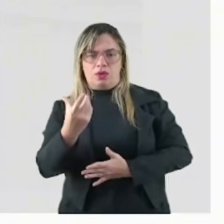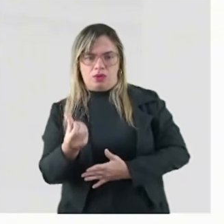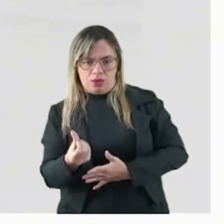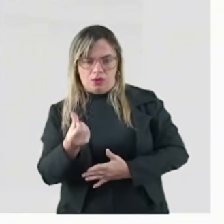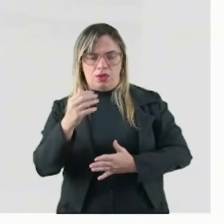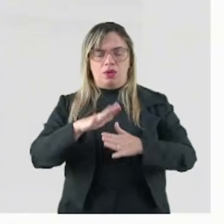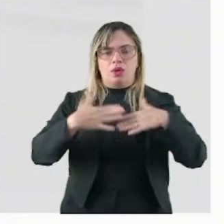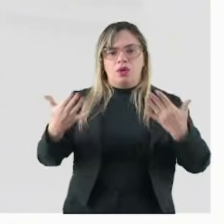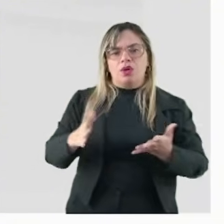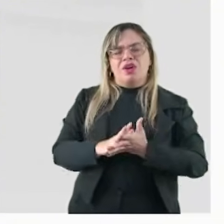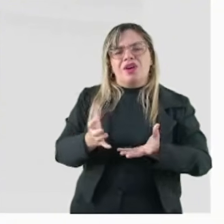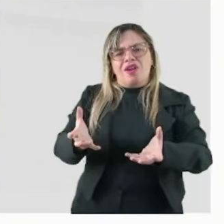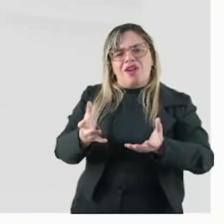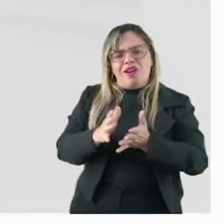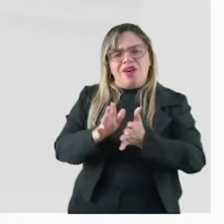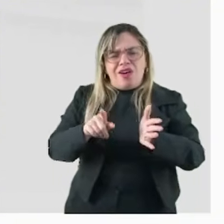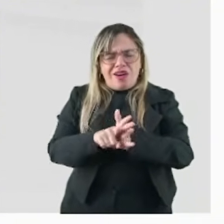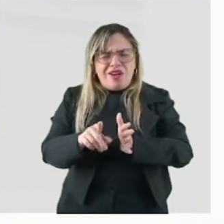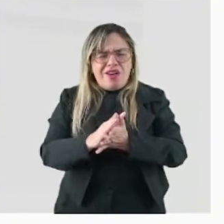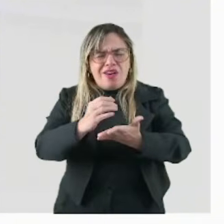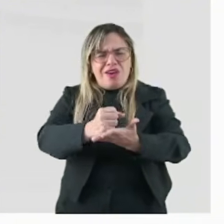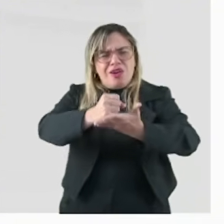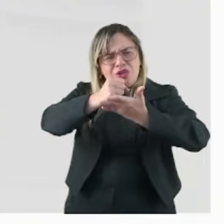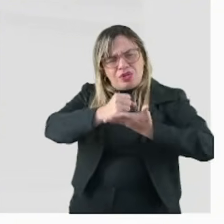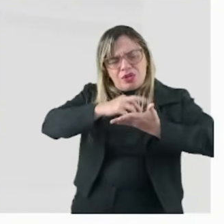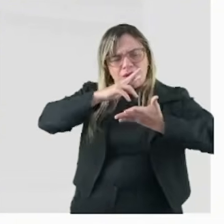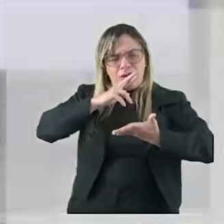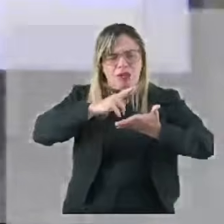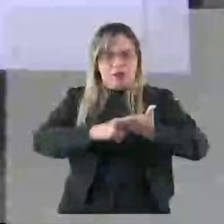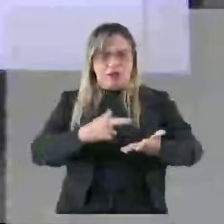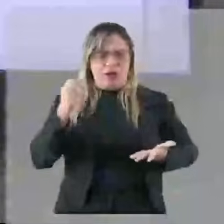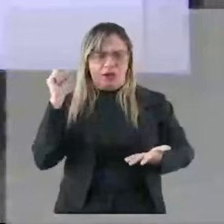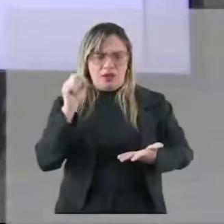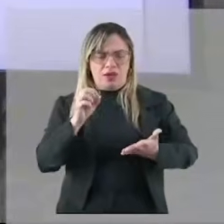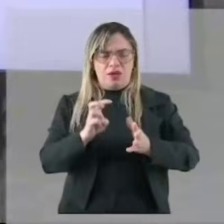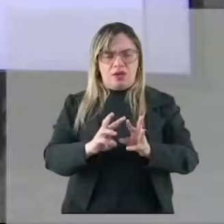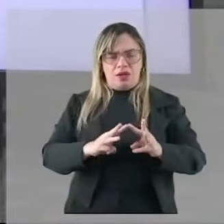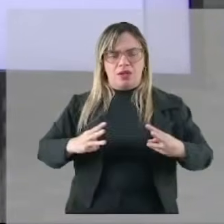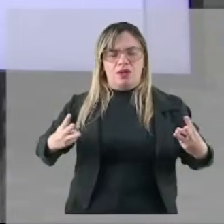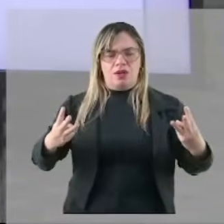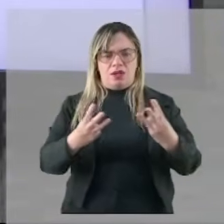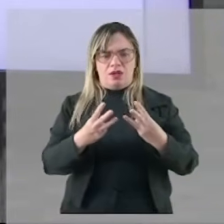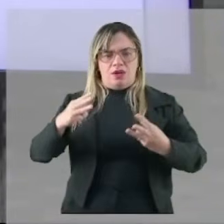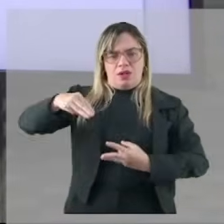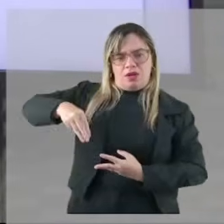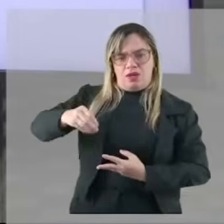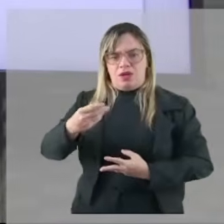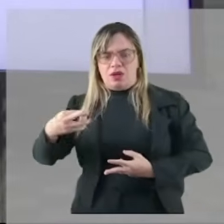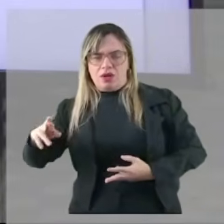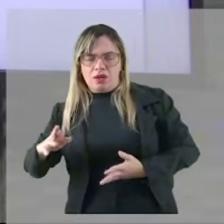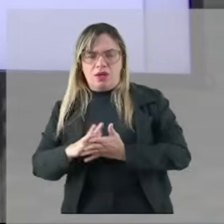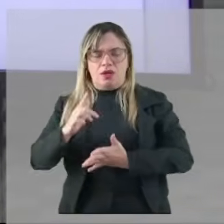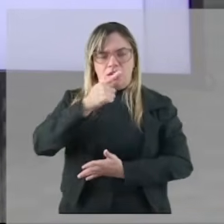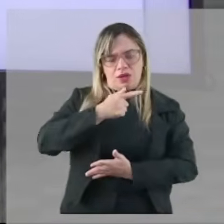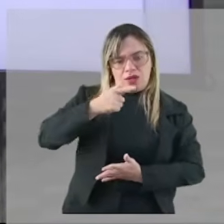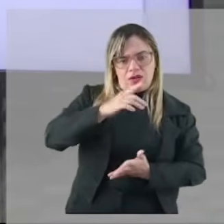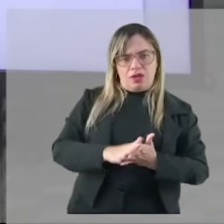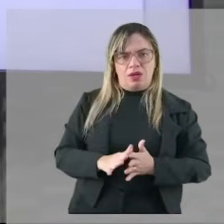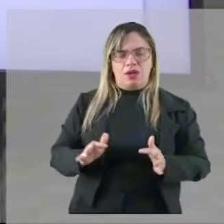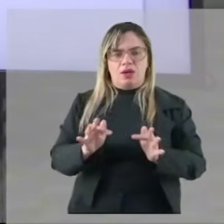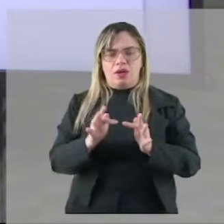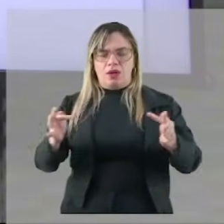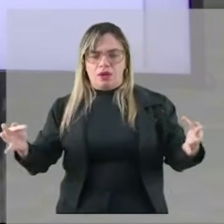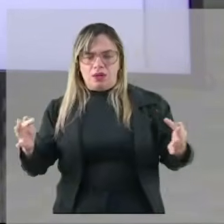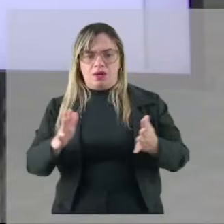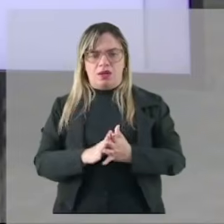quer? Me ajuda a resolver essa. Ele quer a massa molar da glicose. Eu tenho a fórmula da glicose, né? A